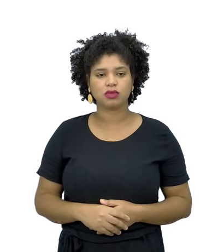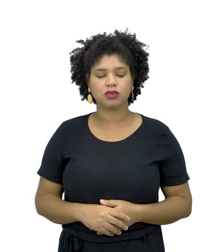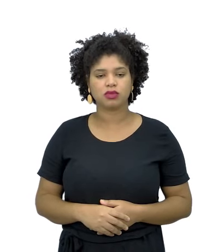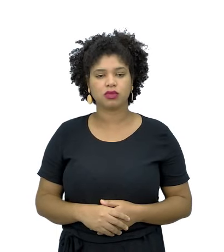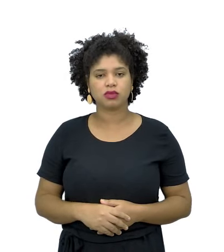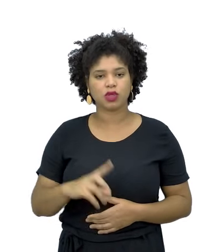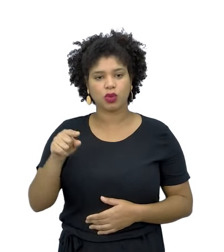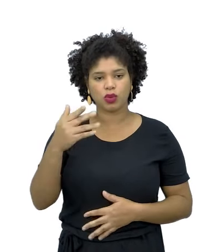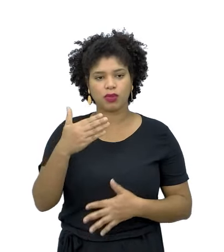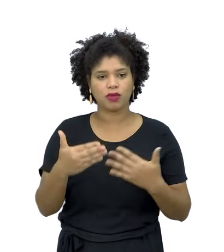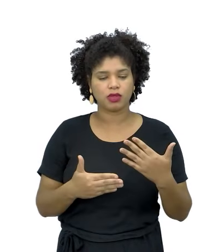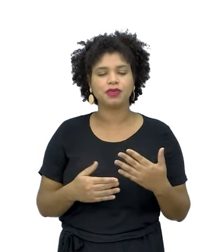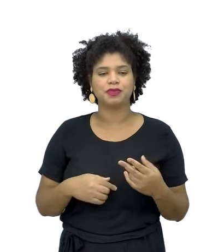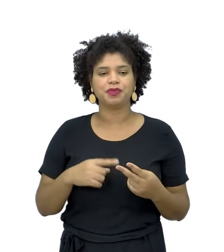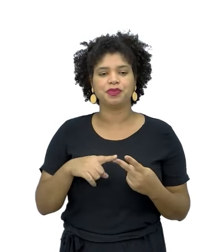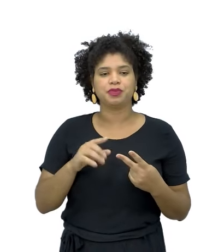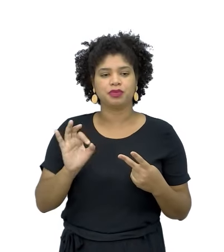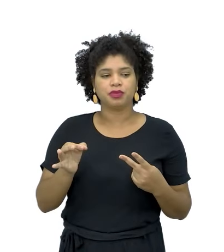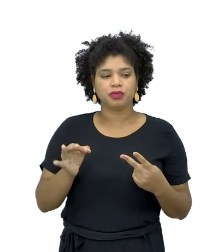Pode passar o slide, por favor?